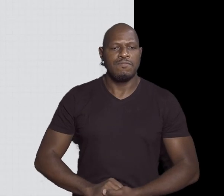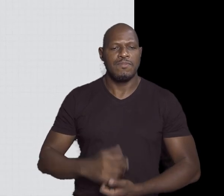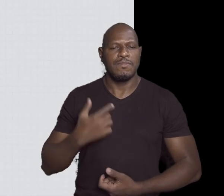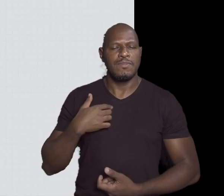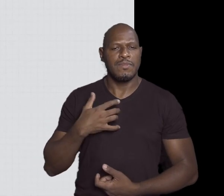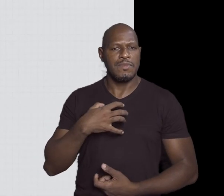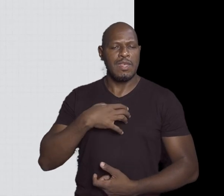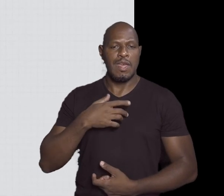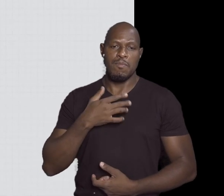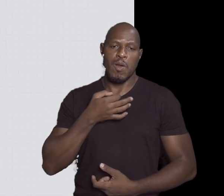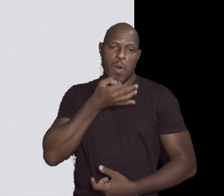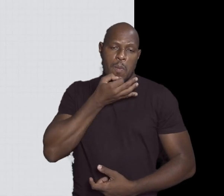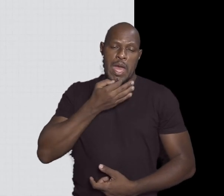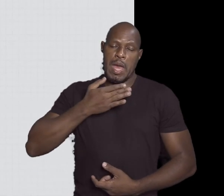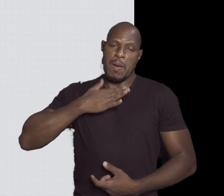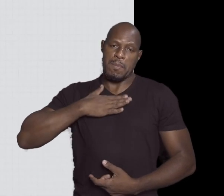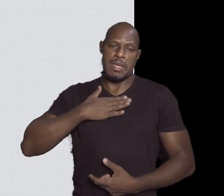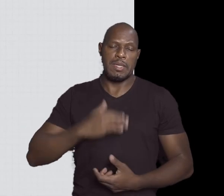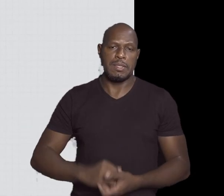é uma impressão pessoal também.